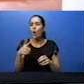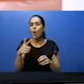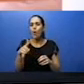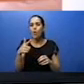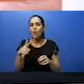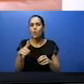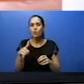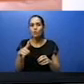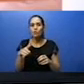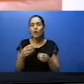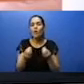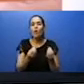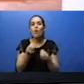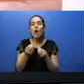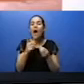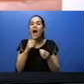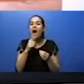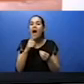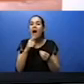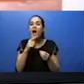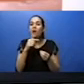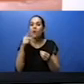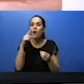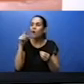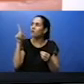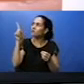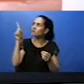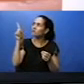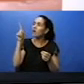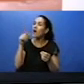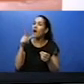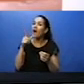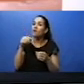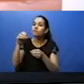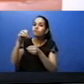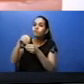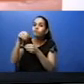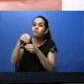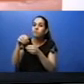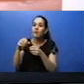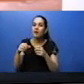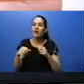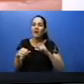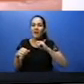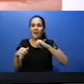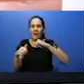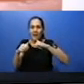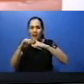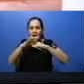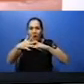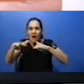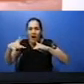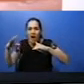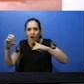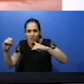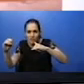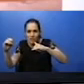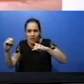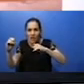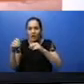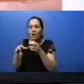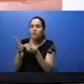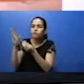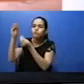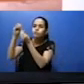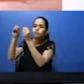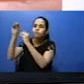a reação da água oxigenada com componentes do sangue. A água oxigenada, também chamada de